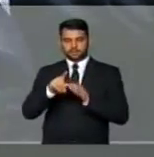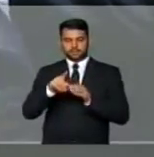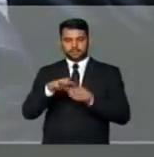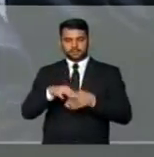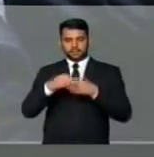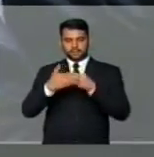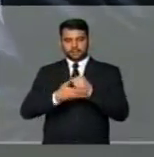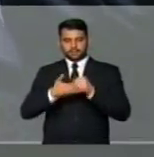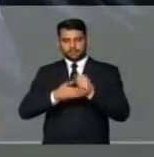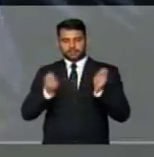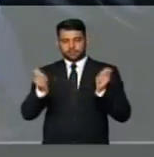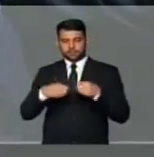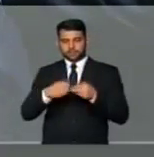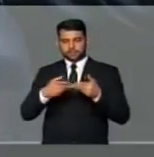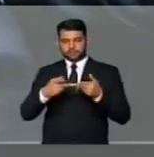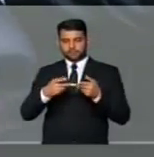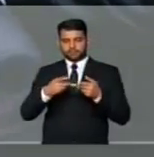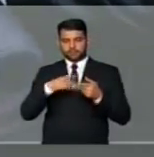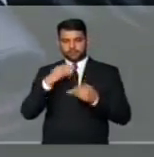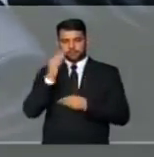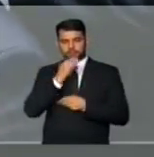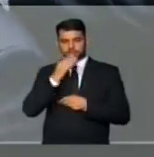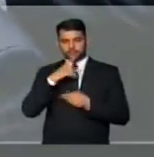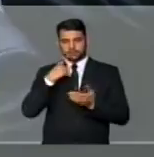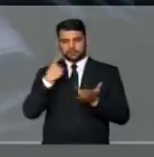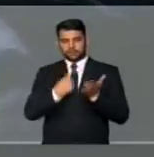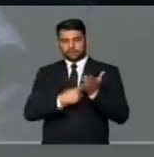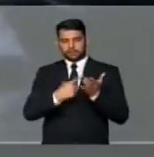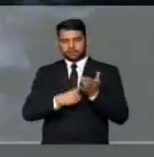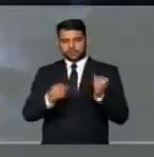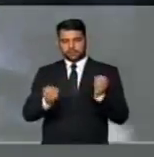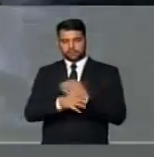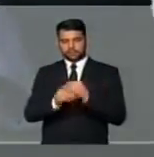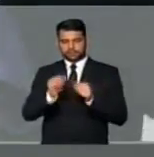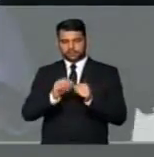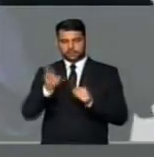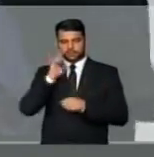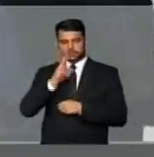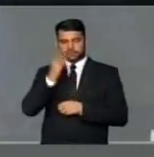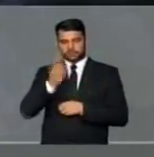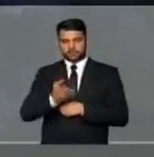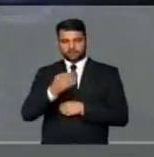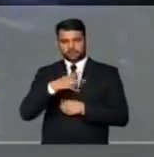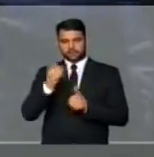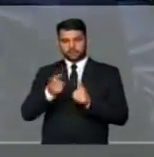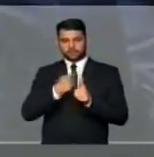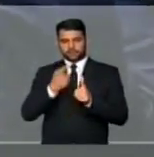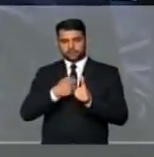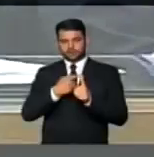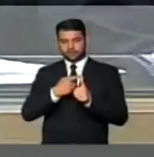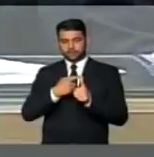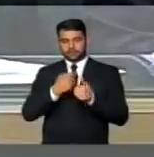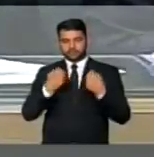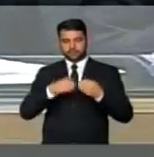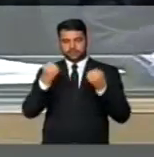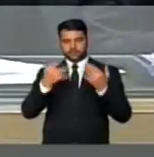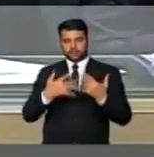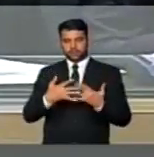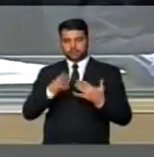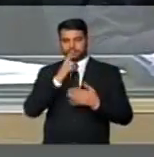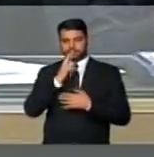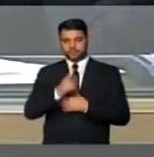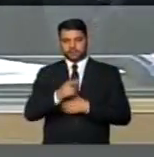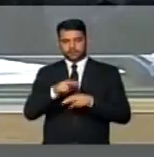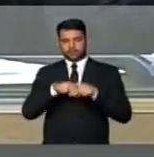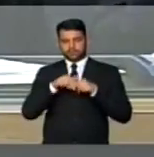base. Se é possível, para agilizar o acordo que acabamos de fazer com Vossa Excelência. Tá, mas primeiro eu preciso esclarecer e